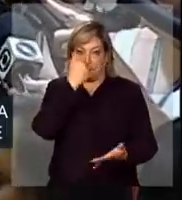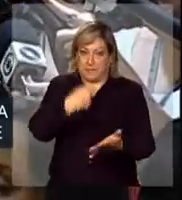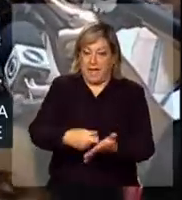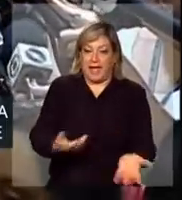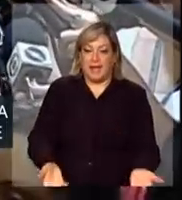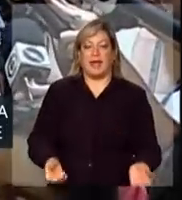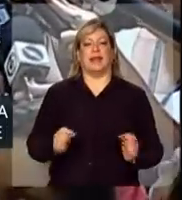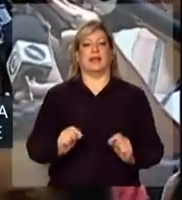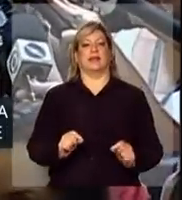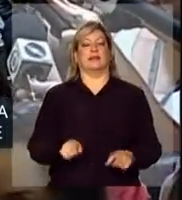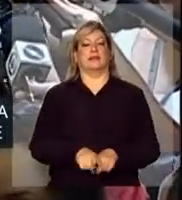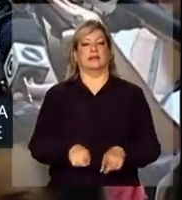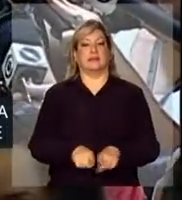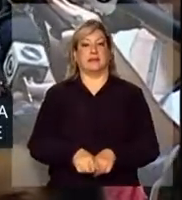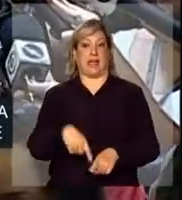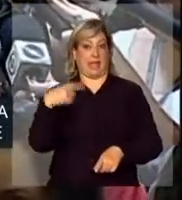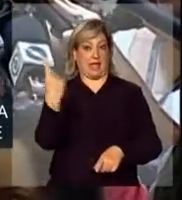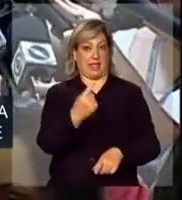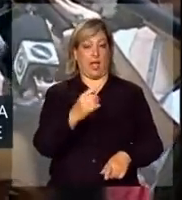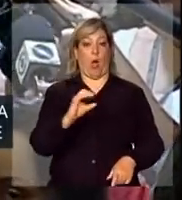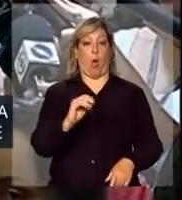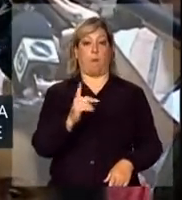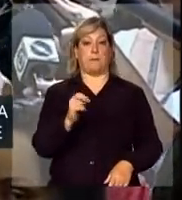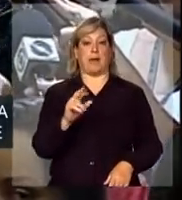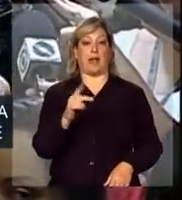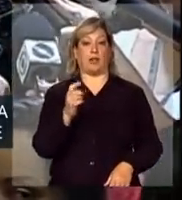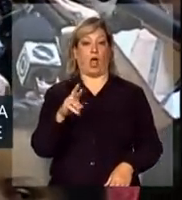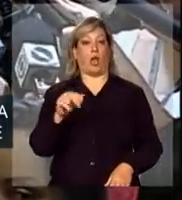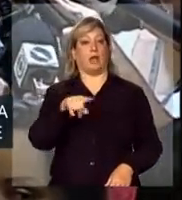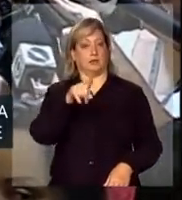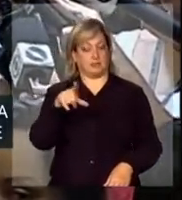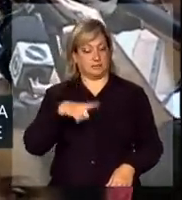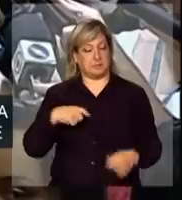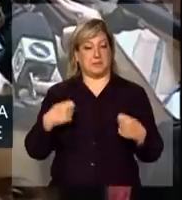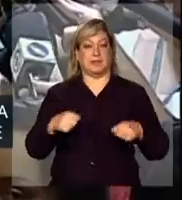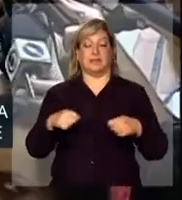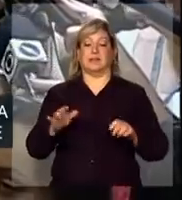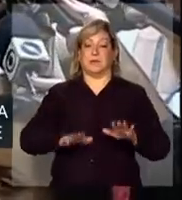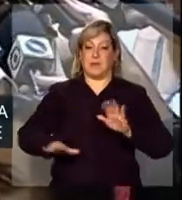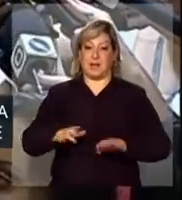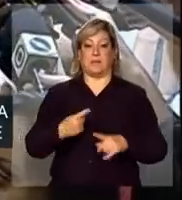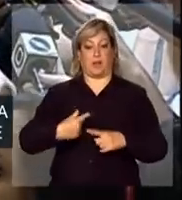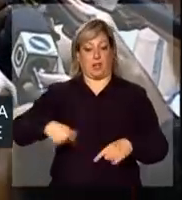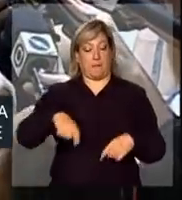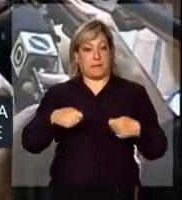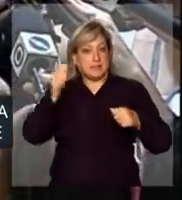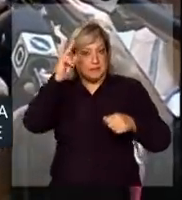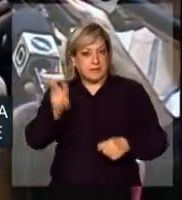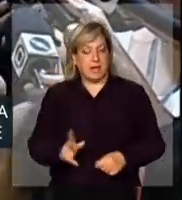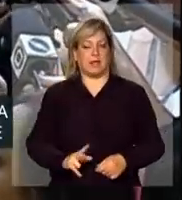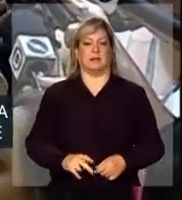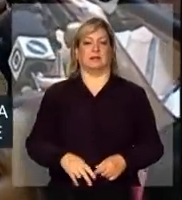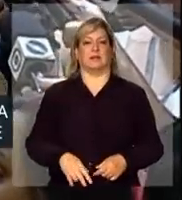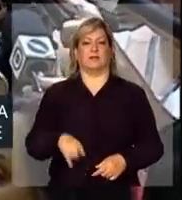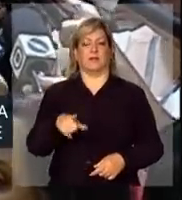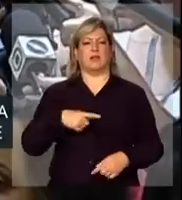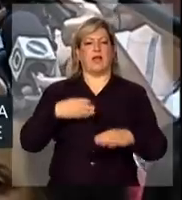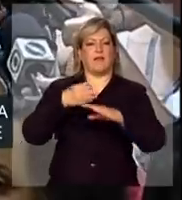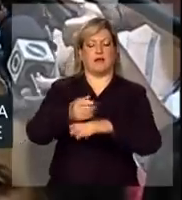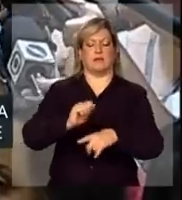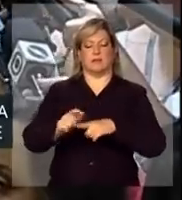período de recurso administrativo, às vezes tem ações na justiça que impedem que a ANS possa agir mais